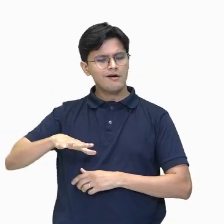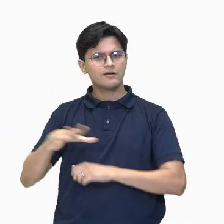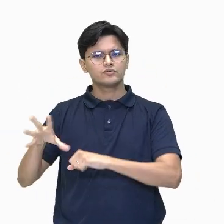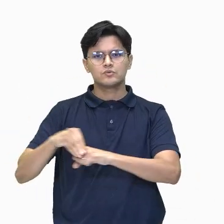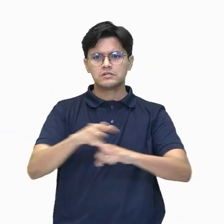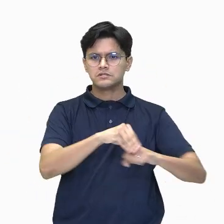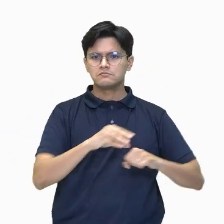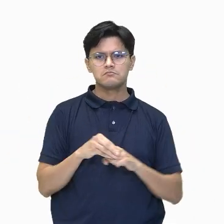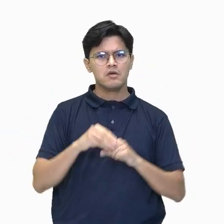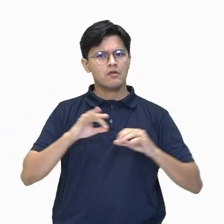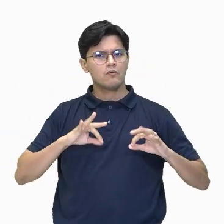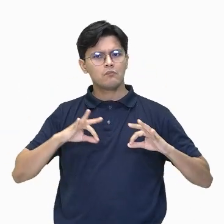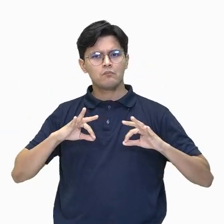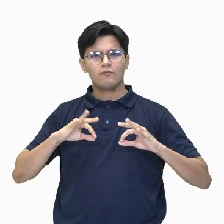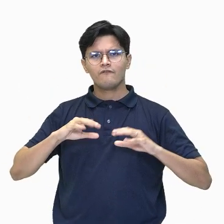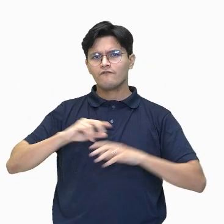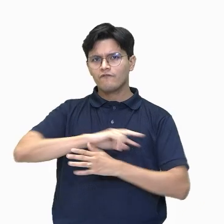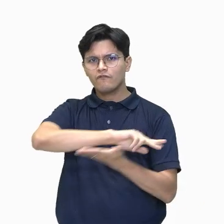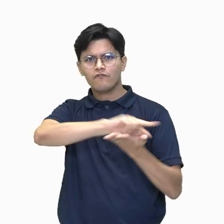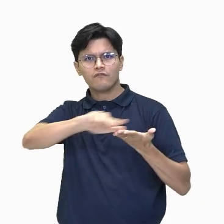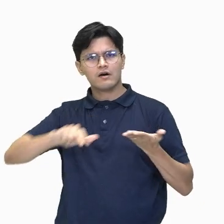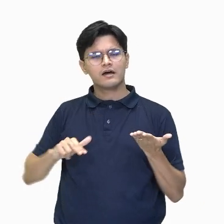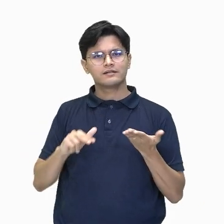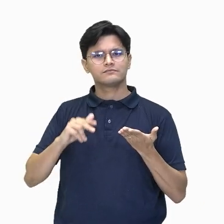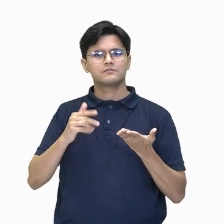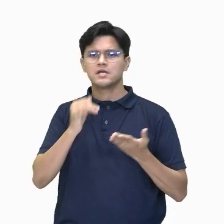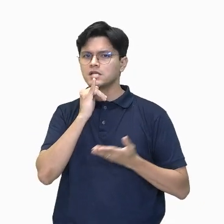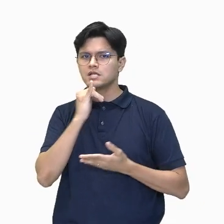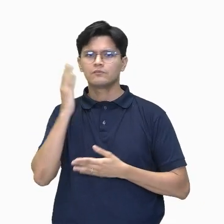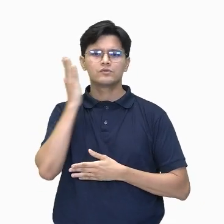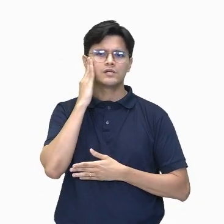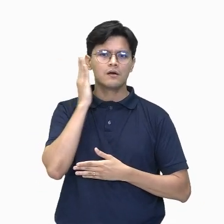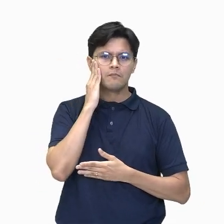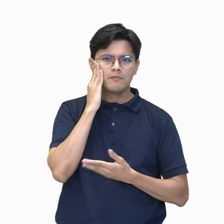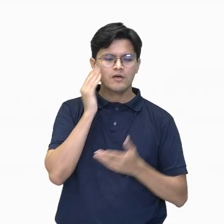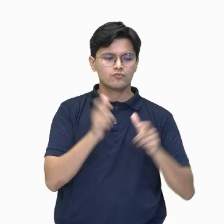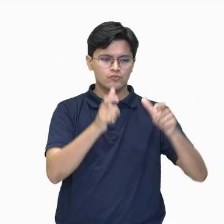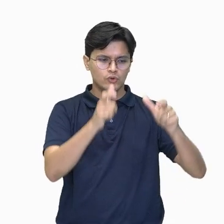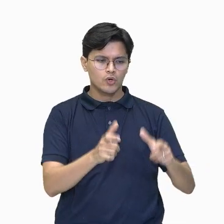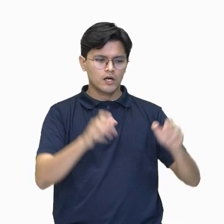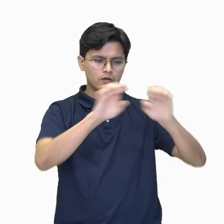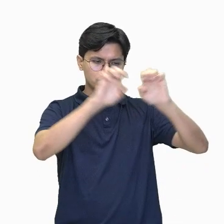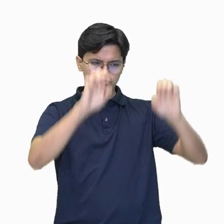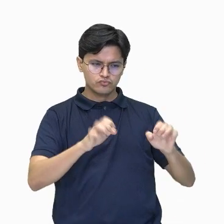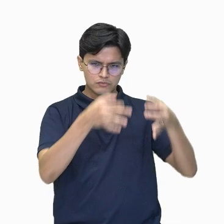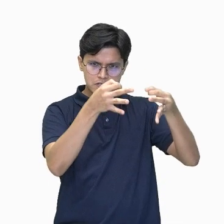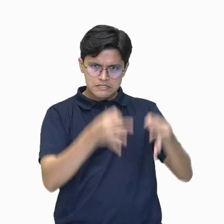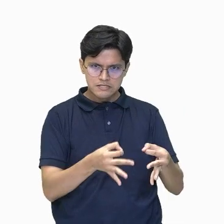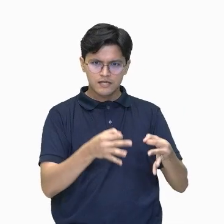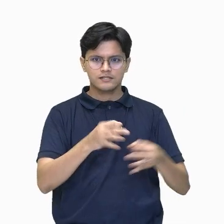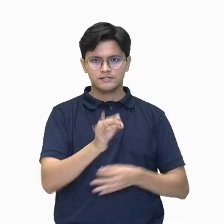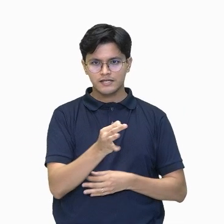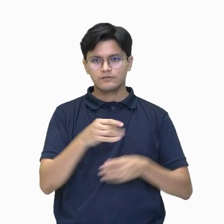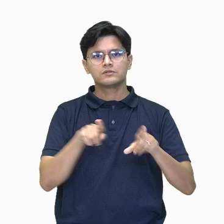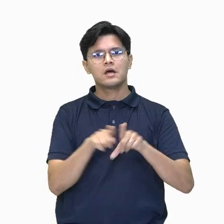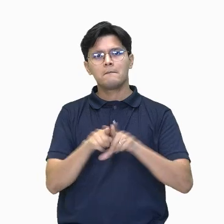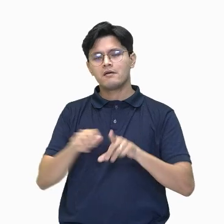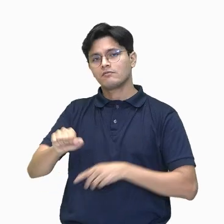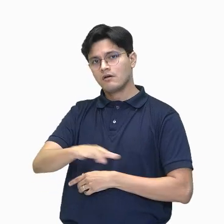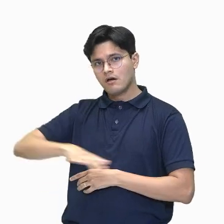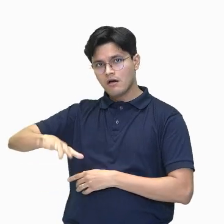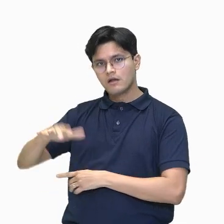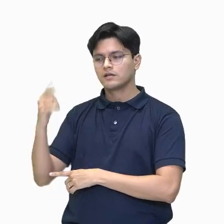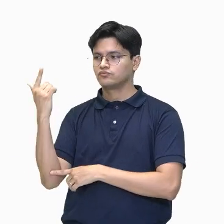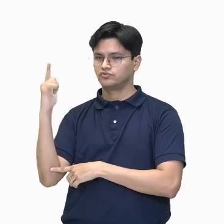ali das estruturas de forma exata. Saiu de engenharia, vai mais um pouquinho além, vai lá na geografia, que vai